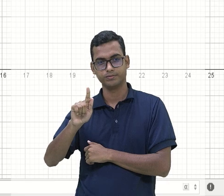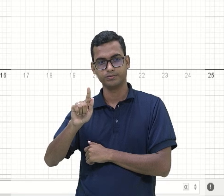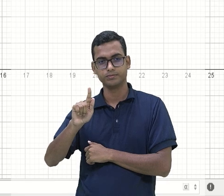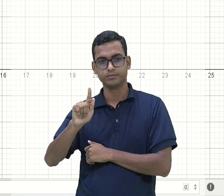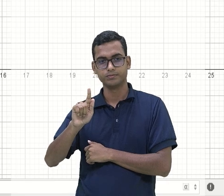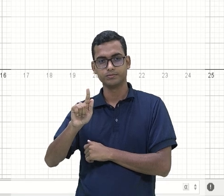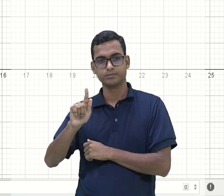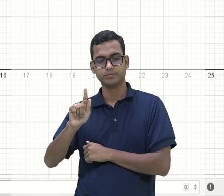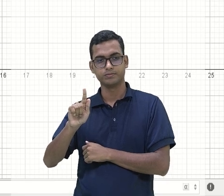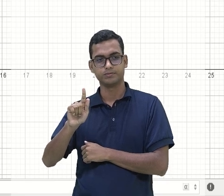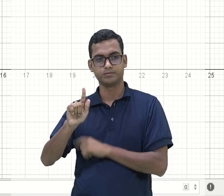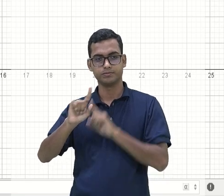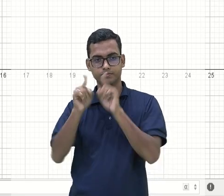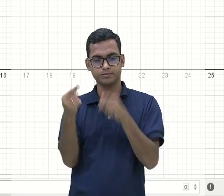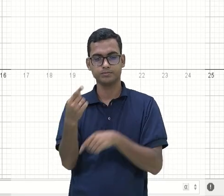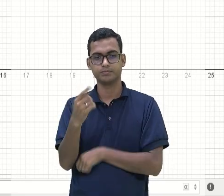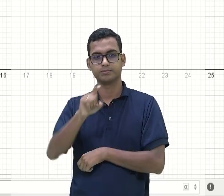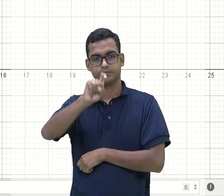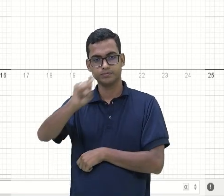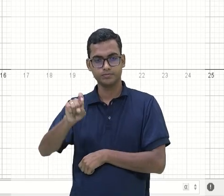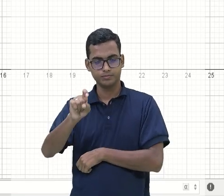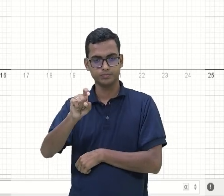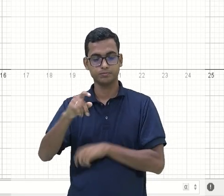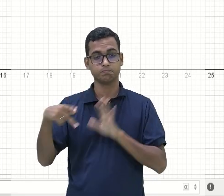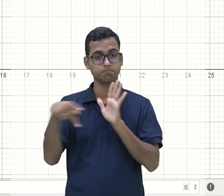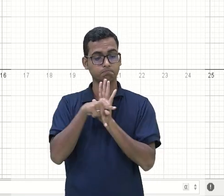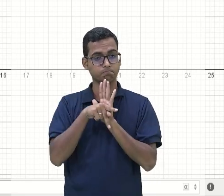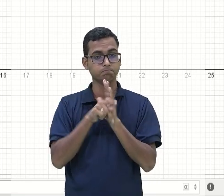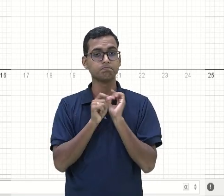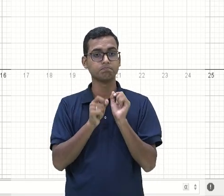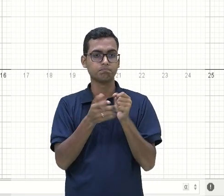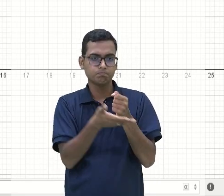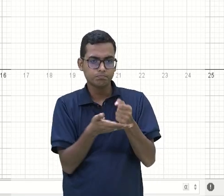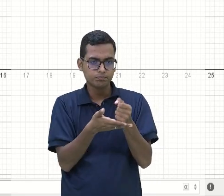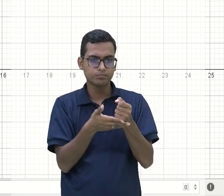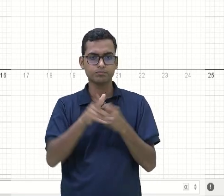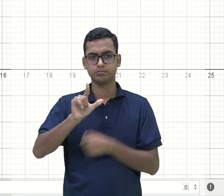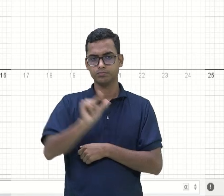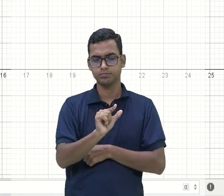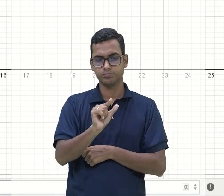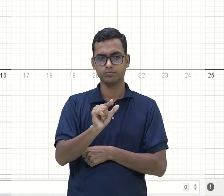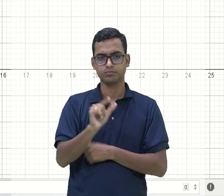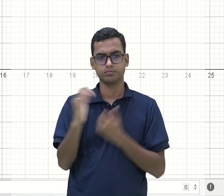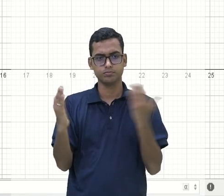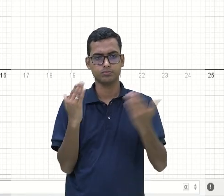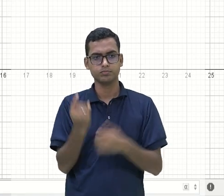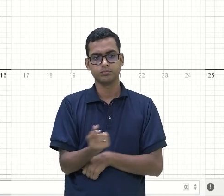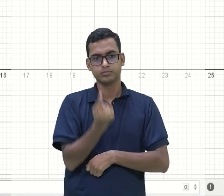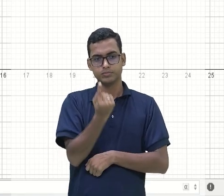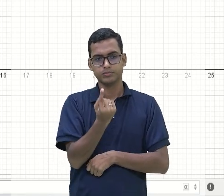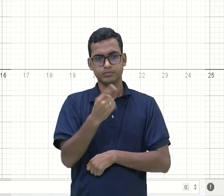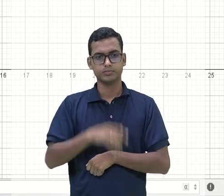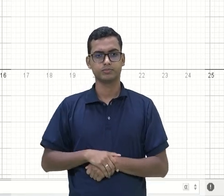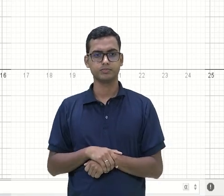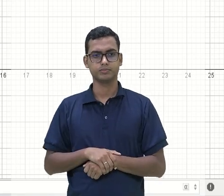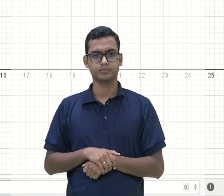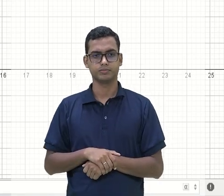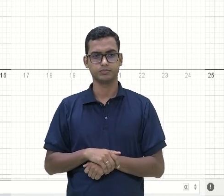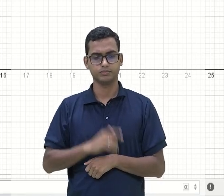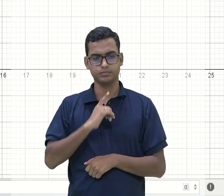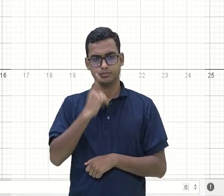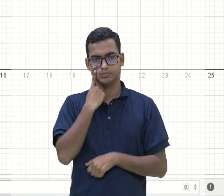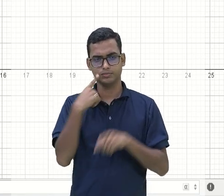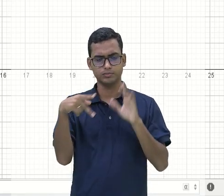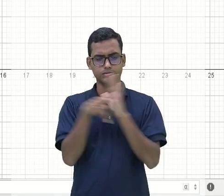onde a sua base vai ser menor do que 1. A base vai estar entre 0